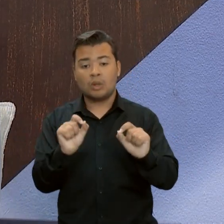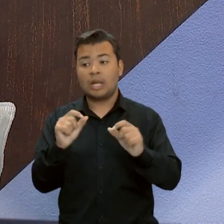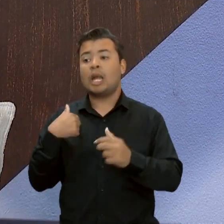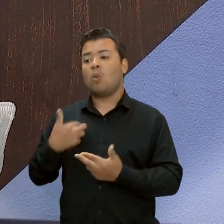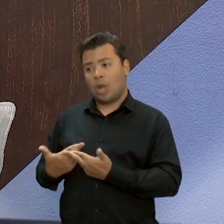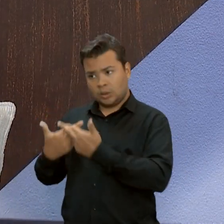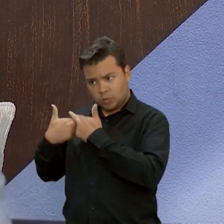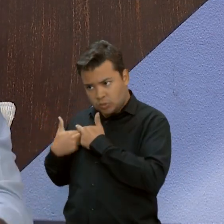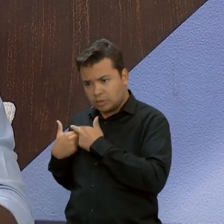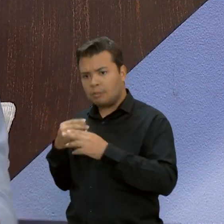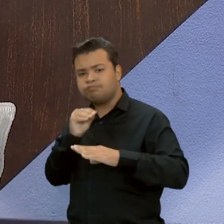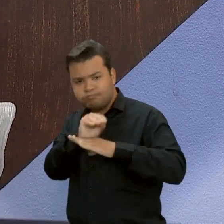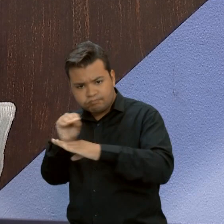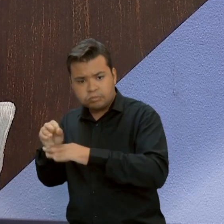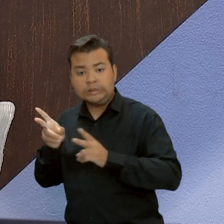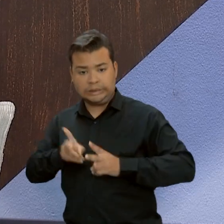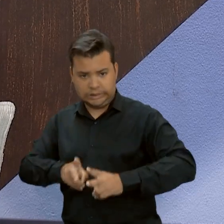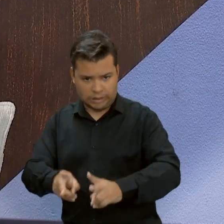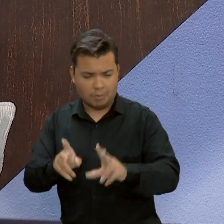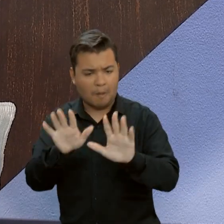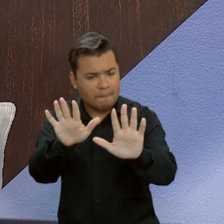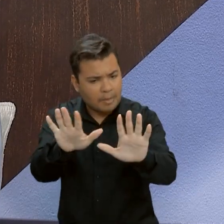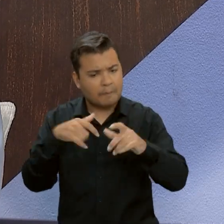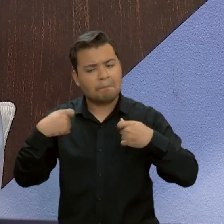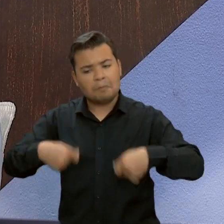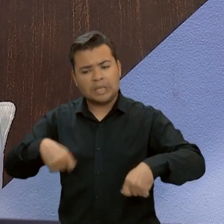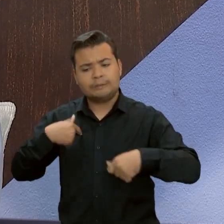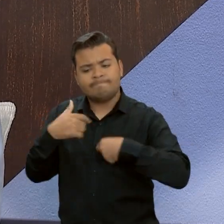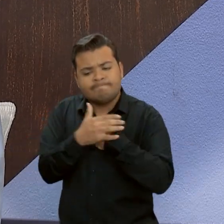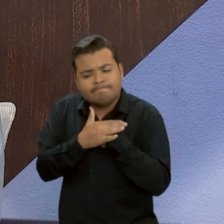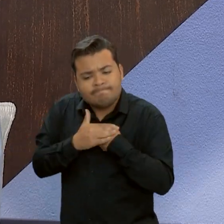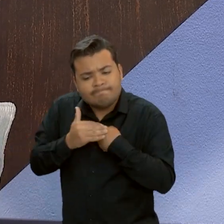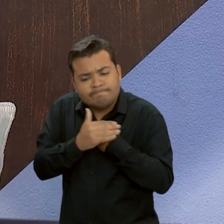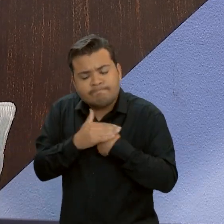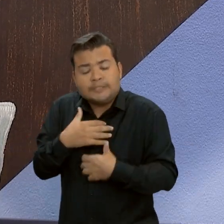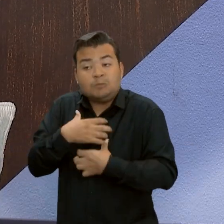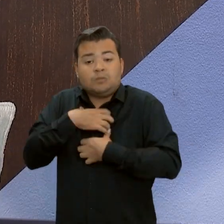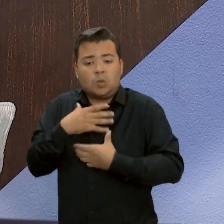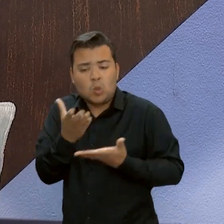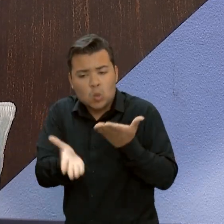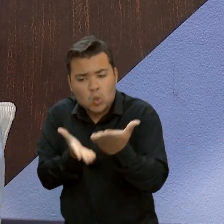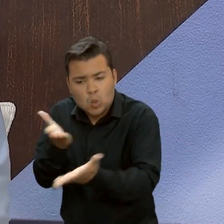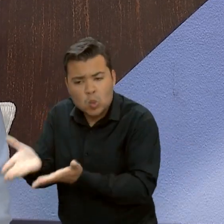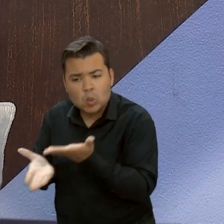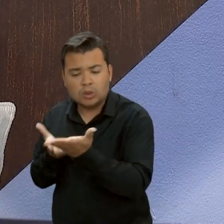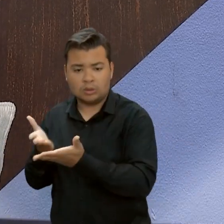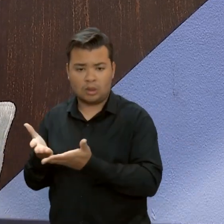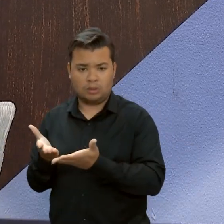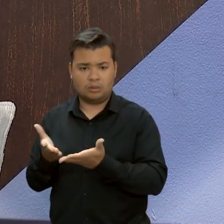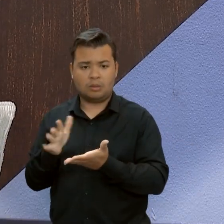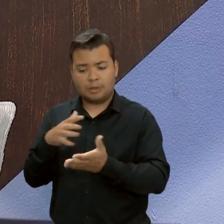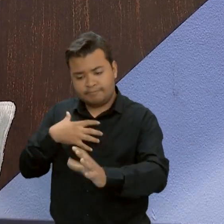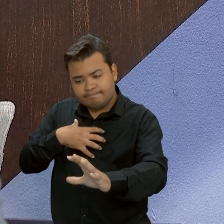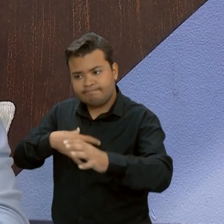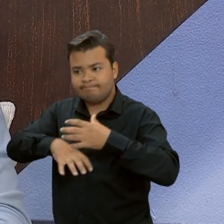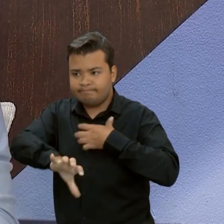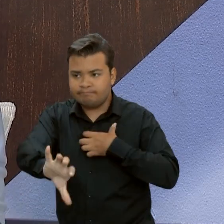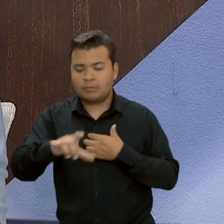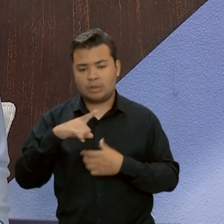mas trazendo afeto, trazendo, como a Simone disse, o sentido. E esse sentido ele é recíproco, ele é tanto do